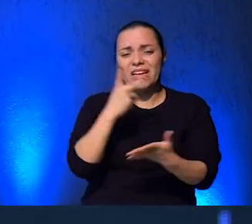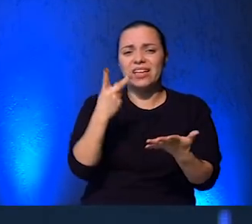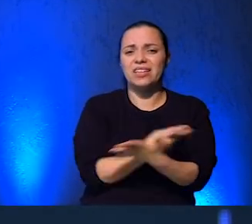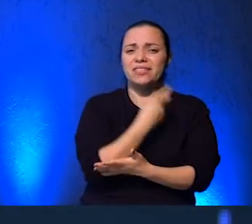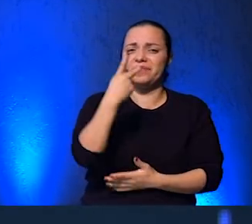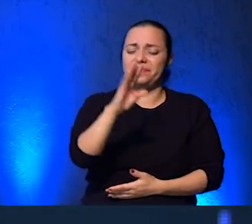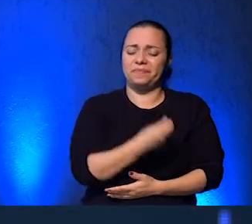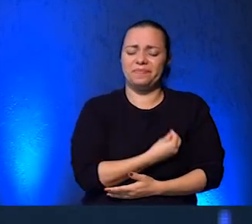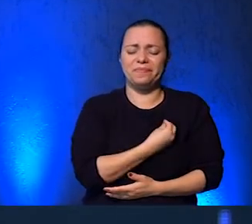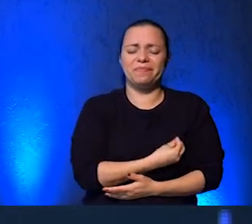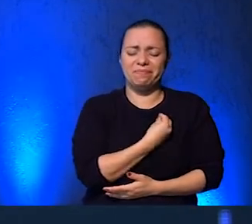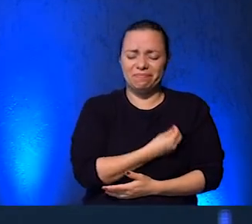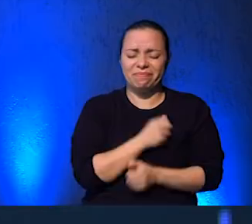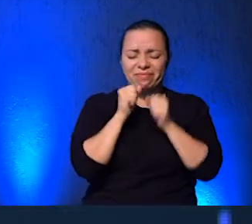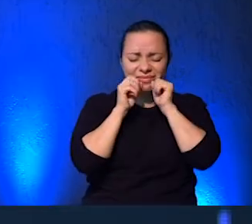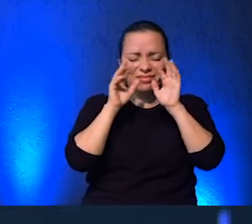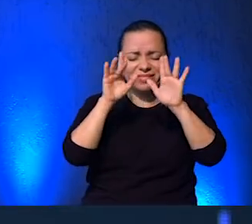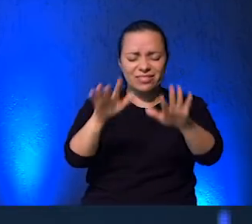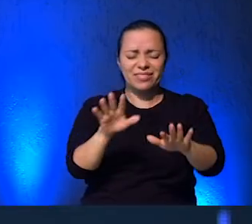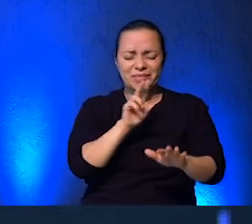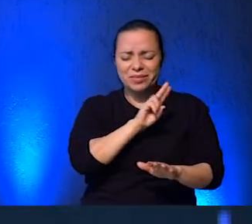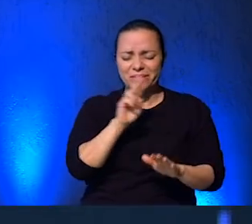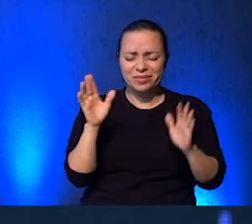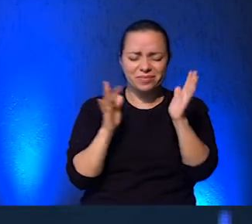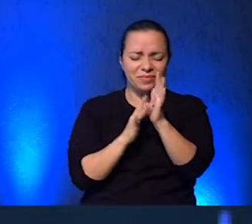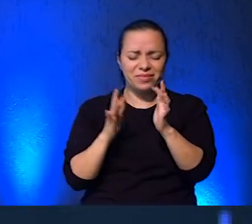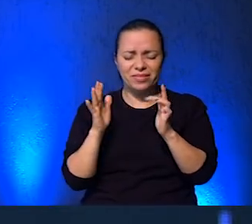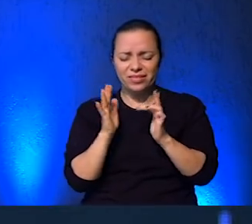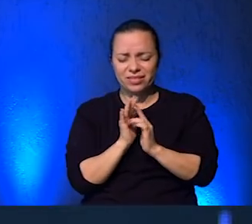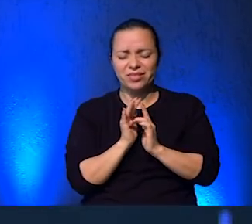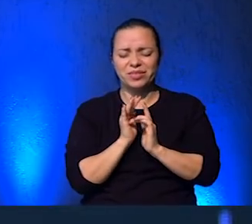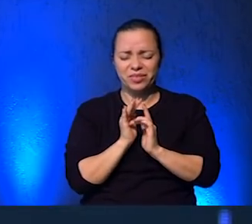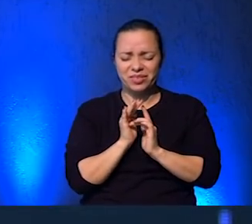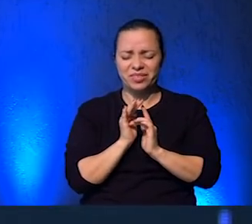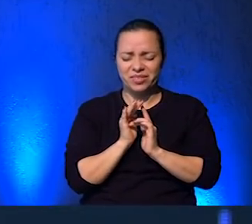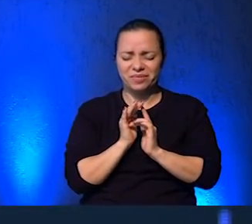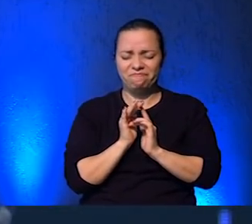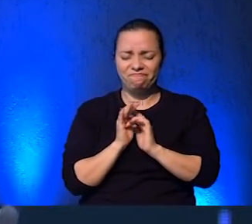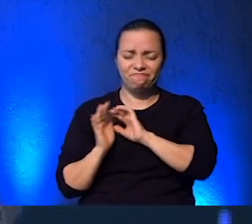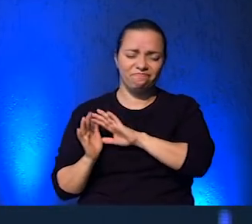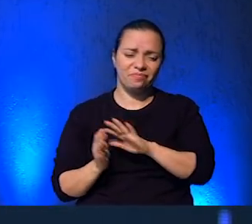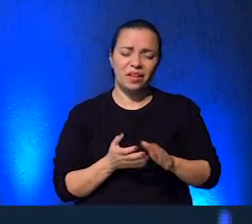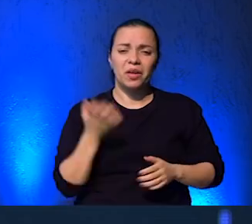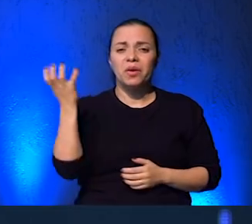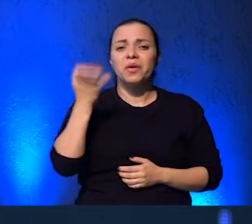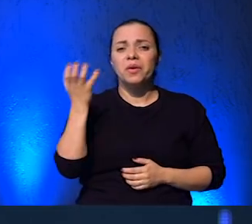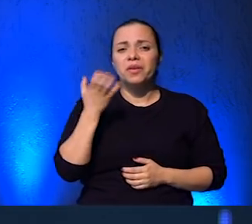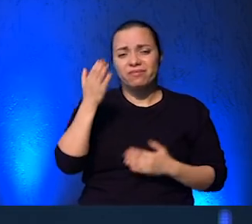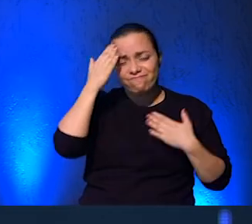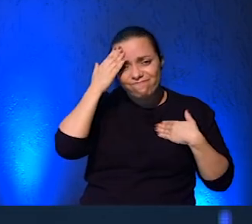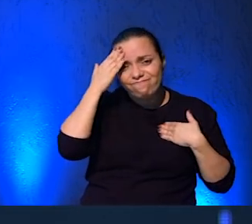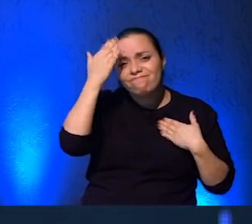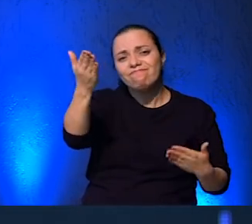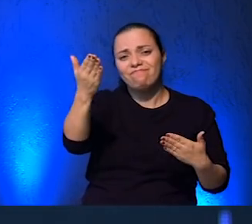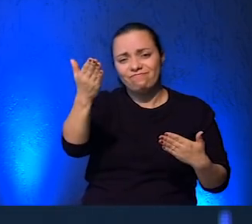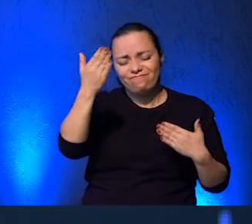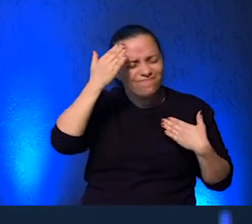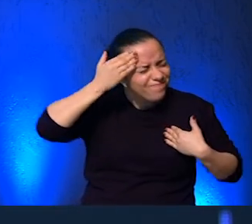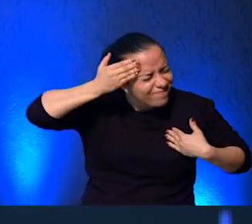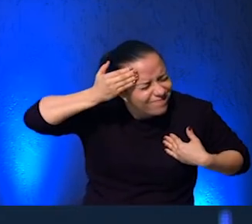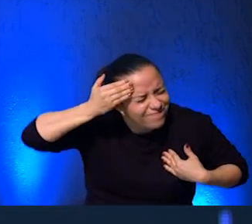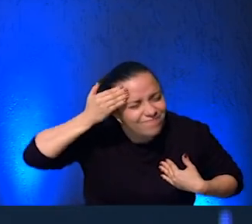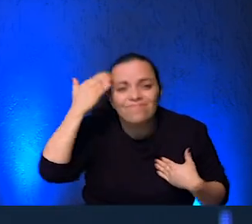eu te abençoou do nome do senhor jesus eu quero agradecer muito e participado